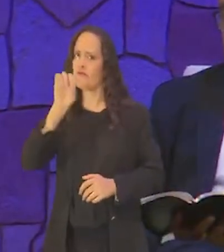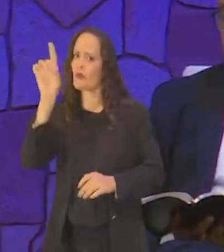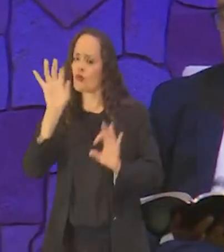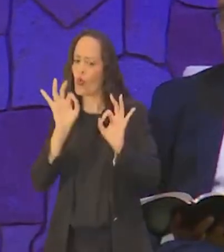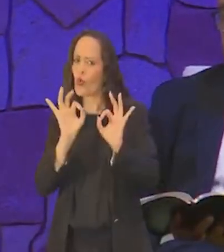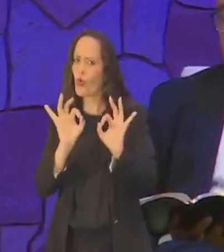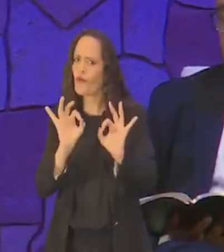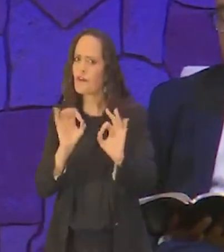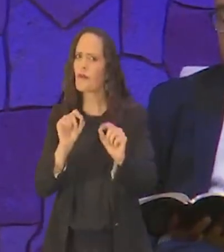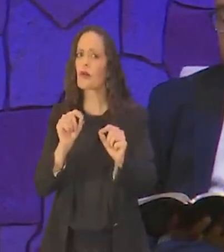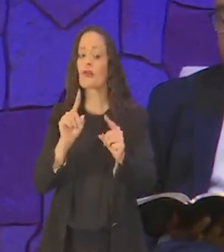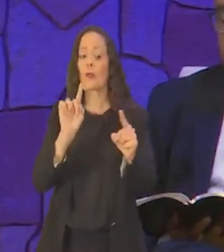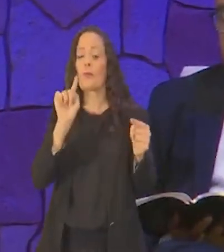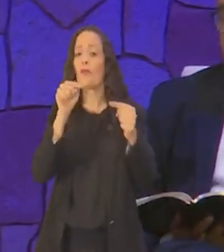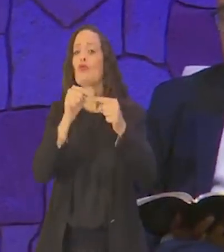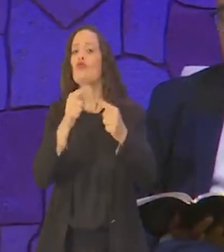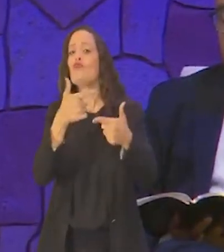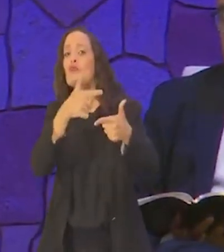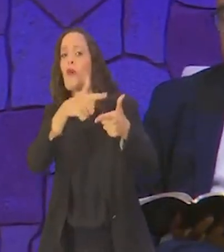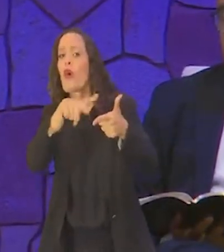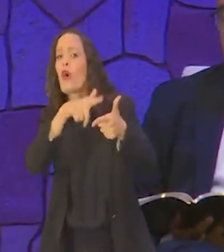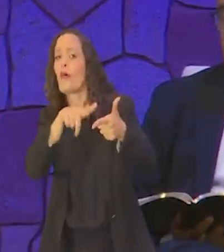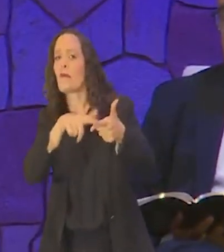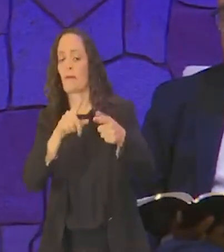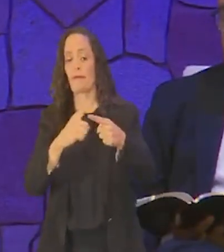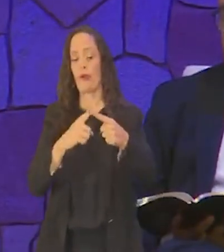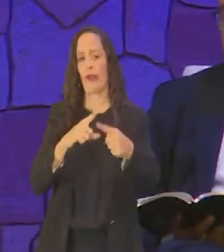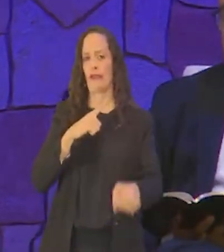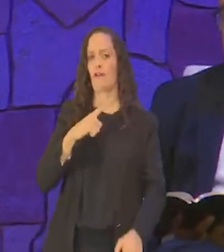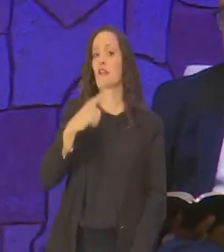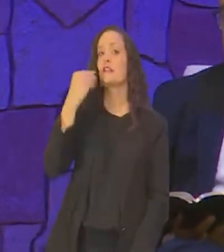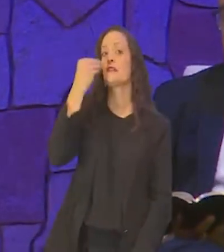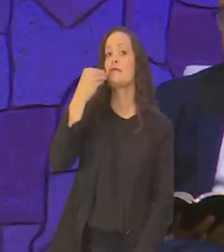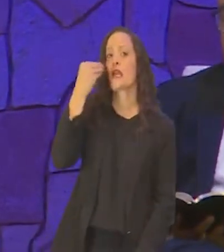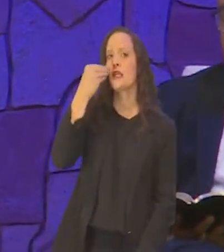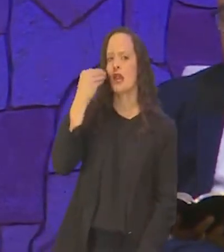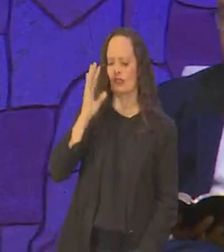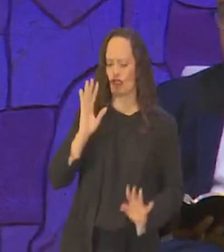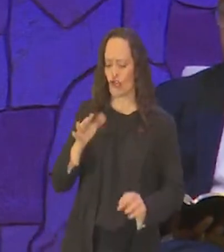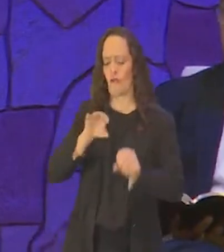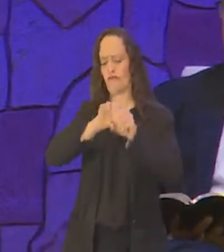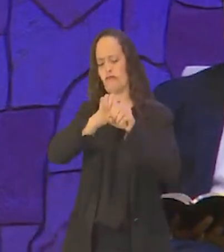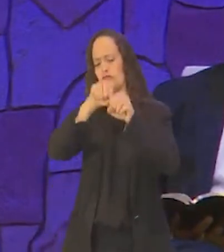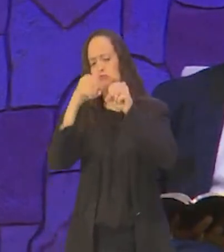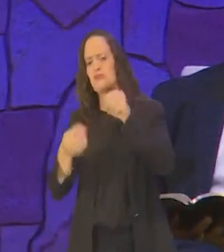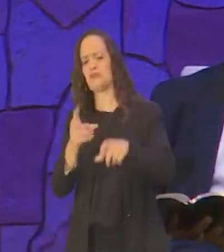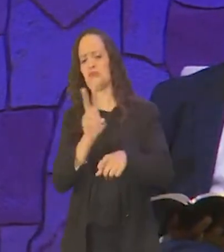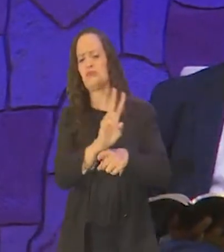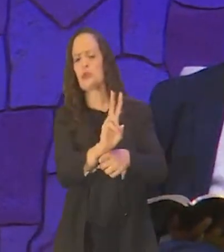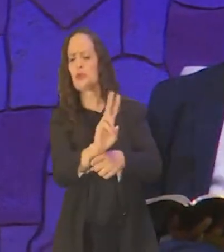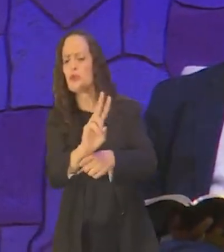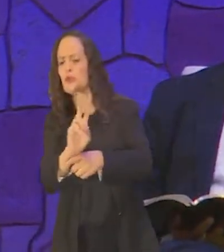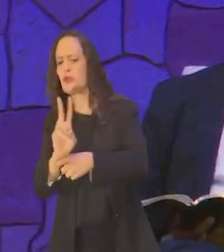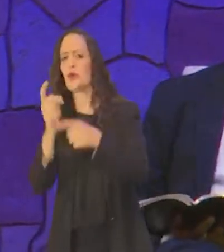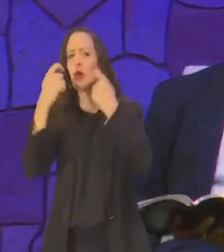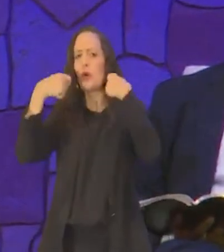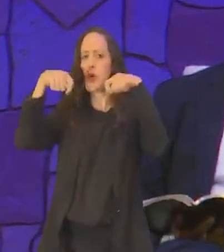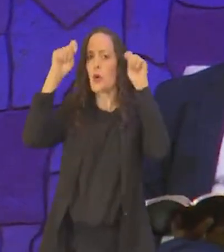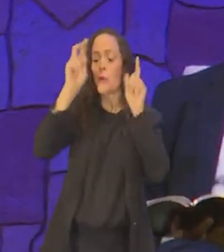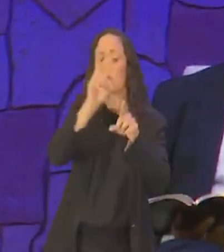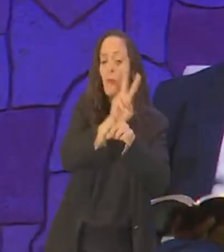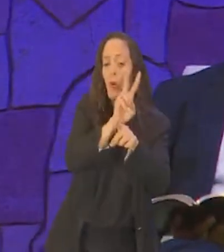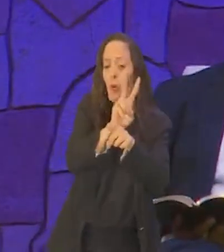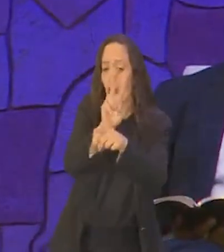causa, porque ele agora, tendo a experiência de um pastor que pastoreava ovelhas, que